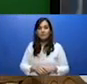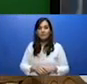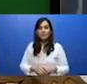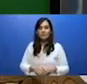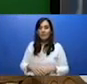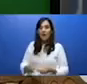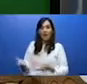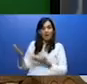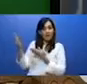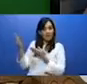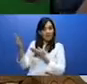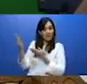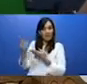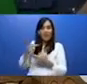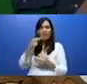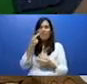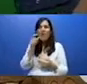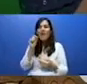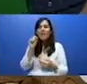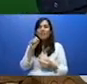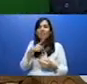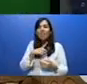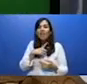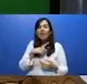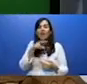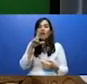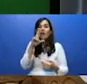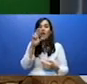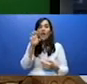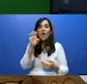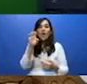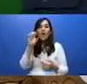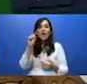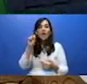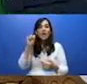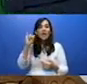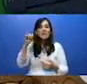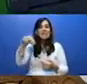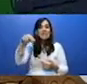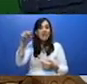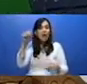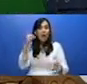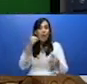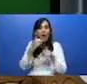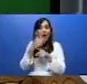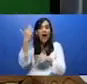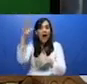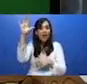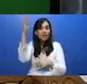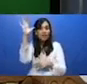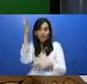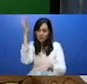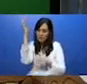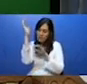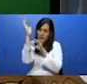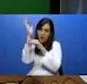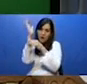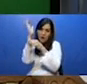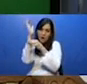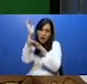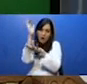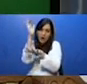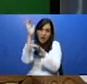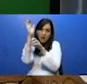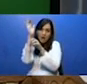E vai falar sobre uma resina fossilizada que ela é encontrada em algumas árvores, tá, criança,